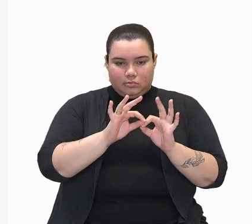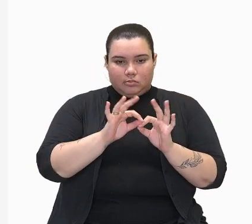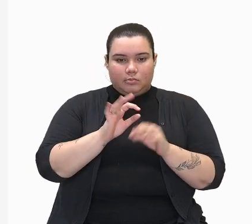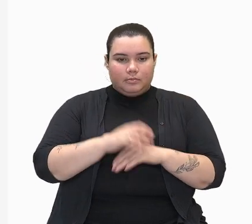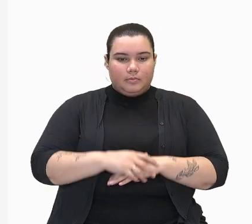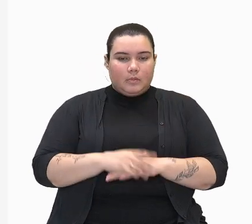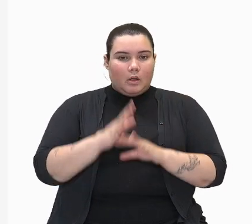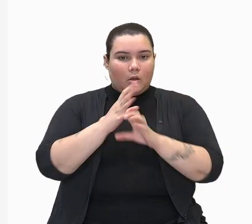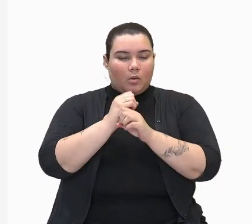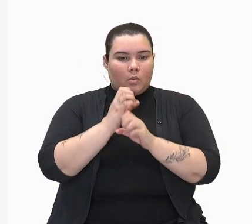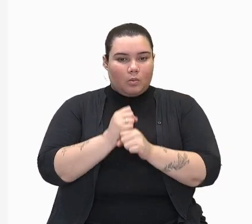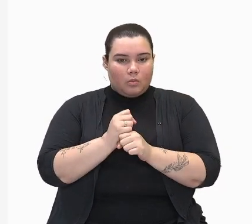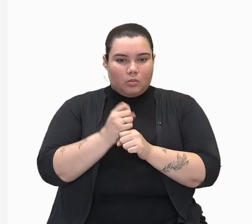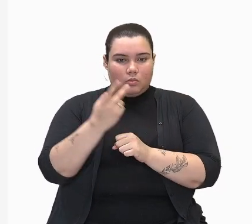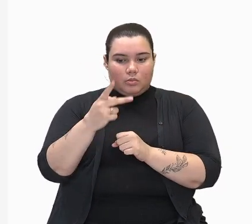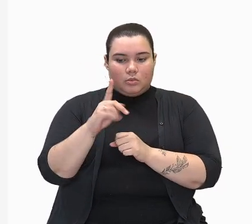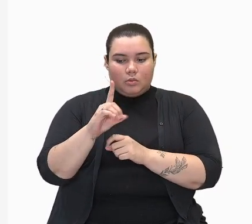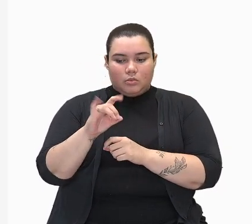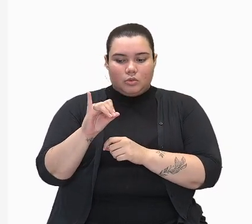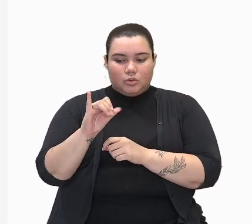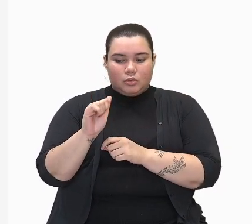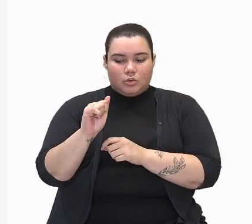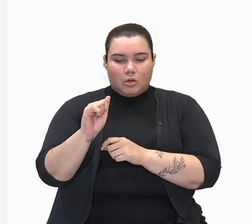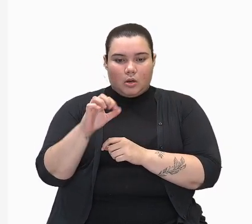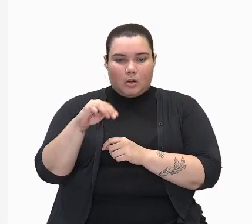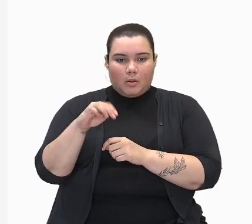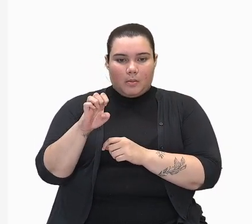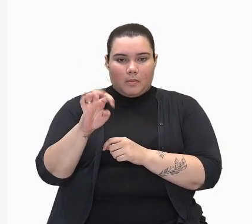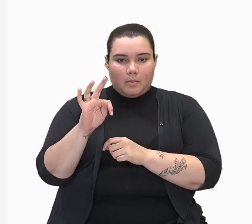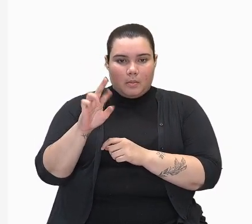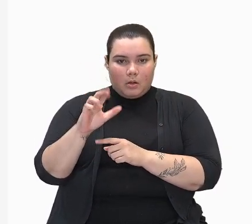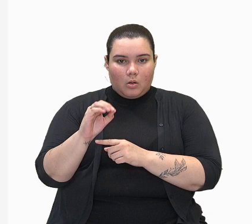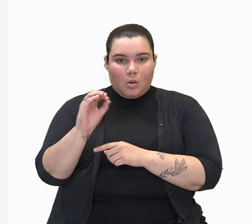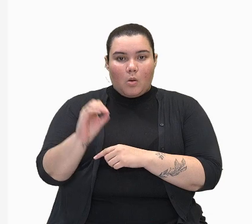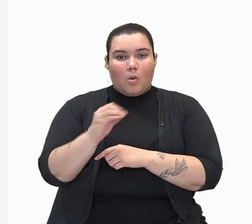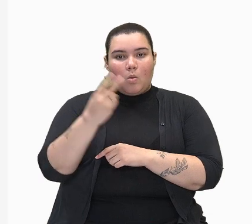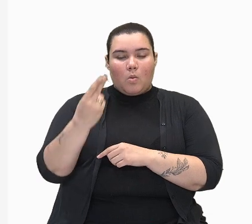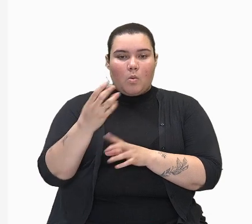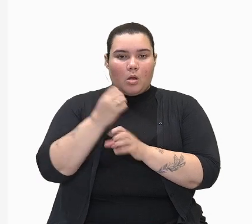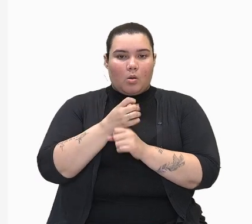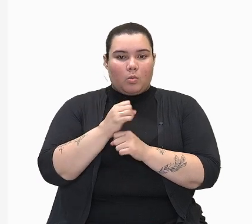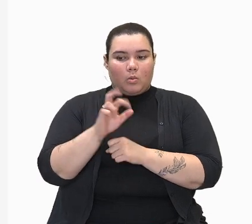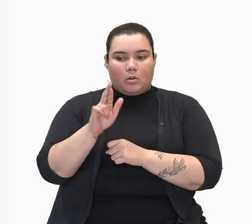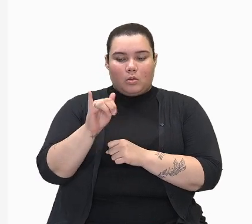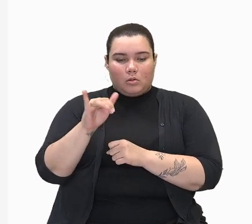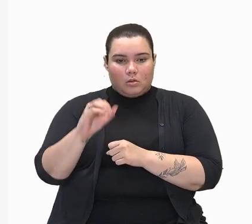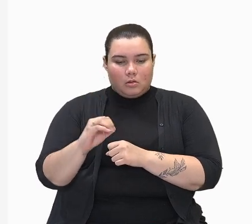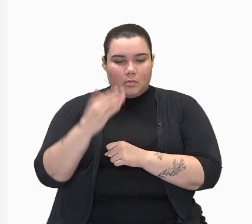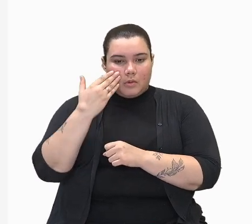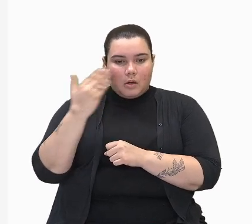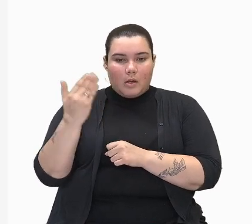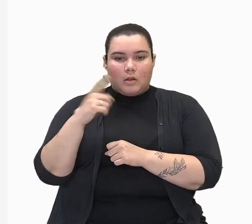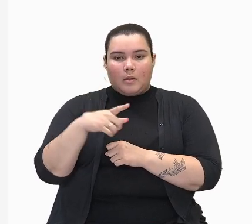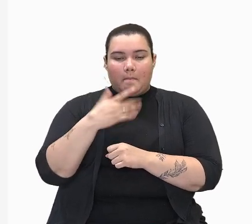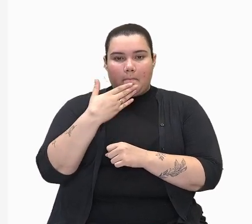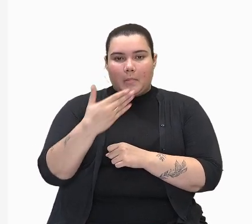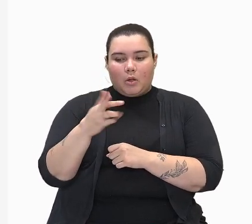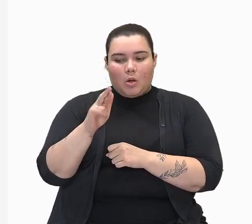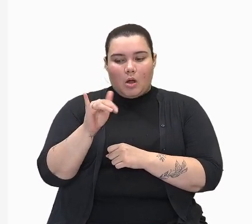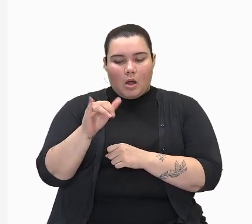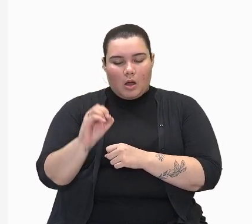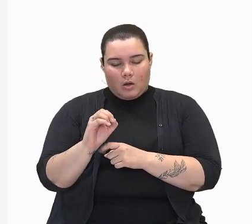aí o seu diâmetro, né? Ou então a gente calcula o seu raio, né? Nesse caso aí está sendo fornecido o raio,